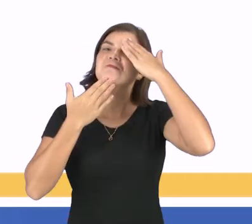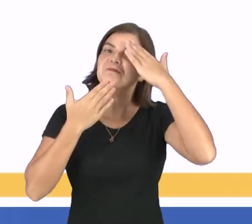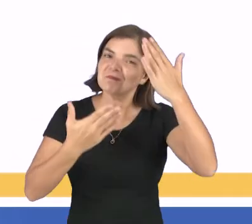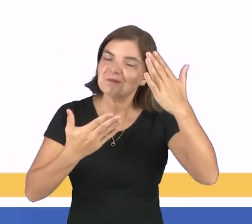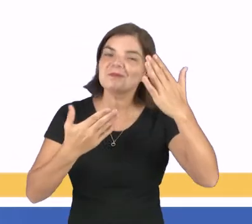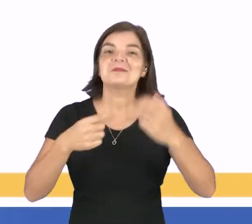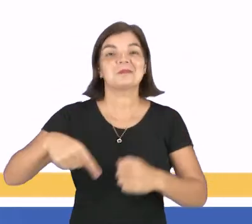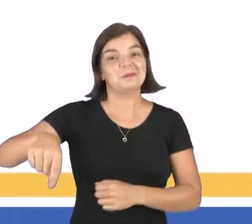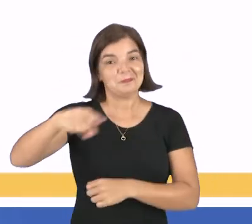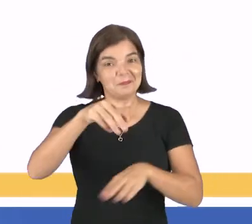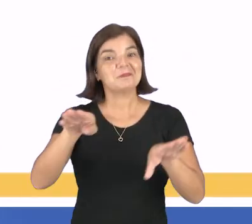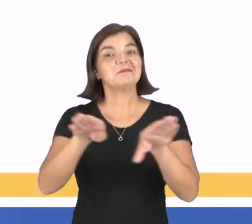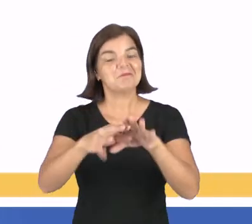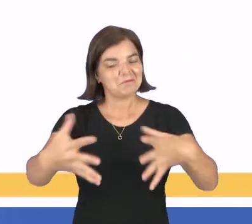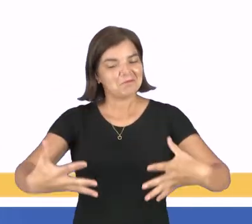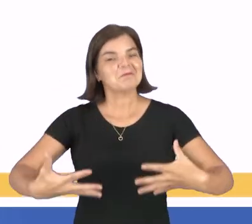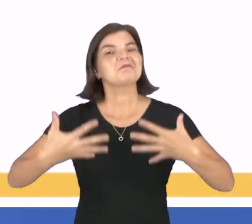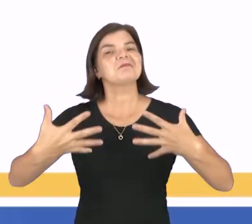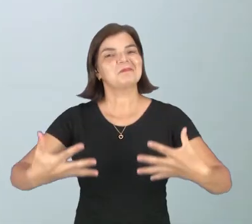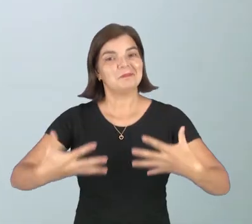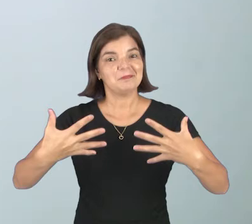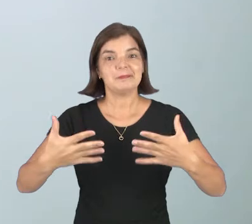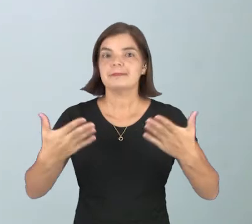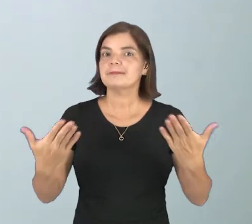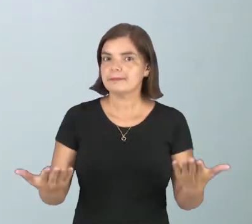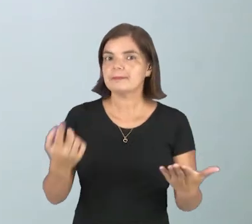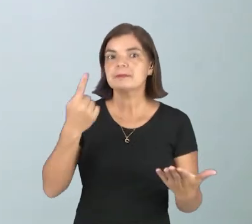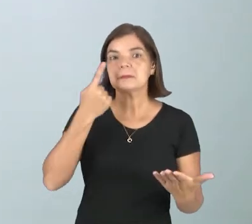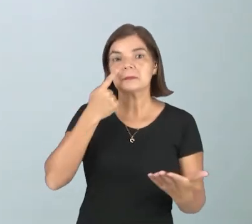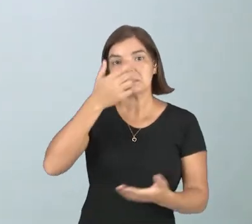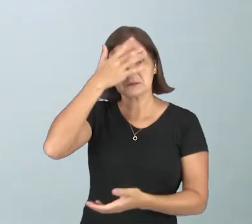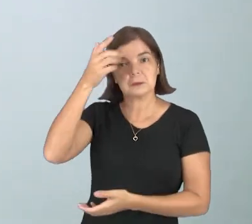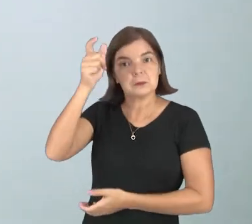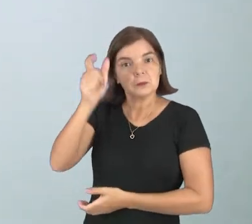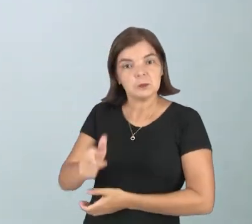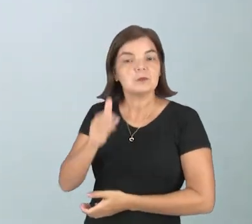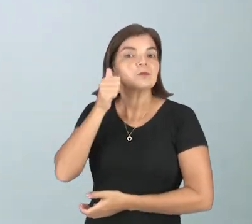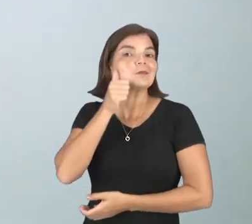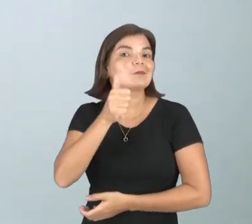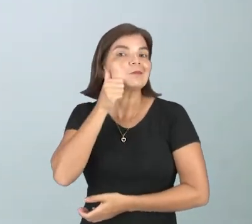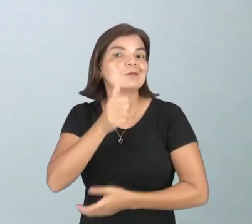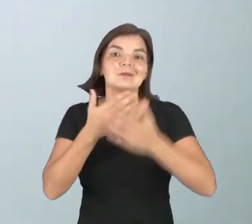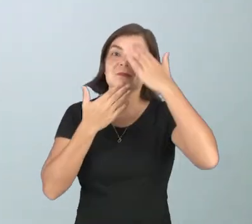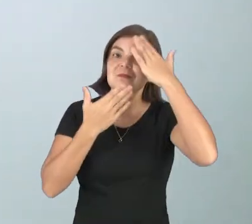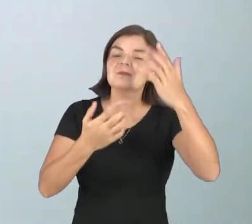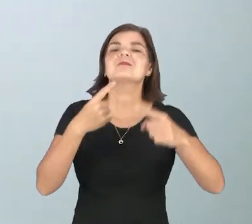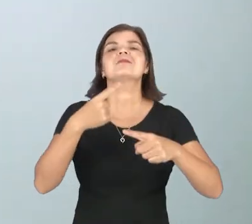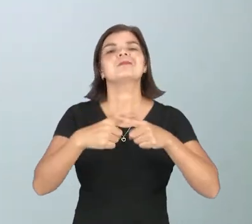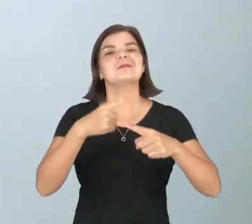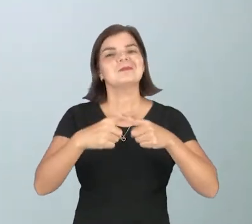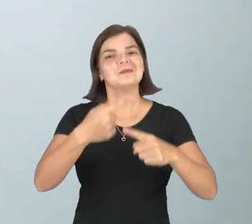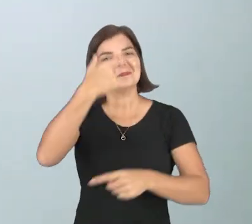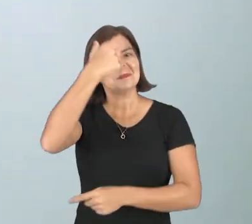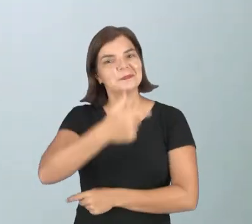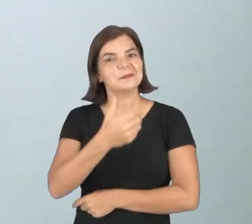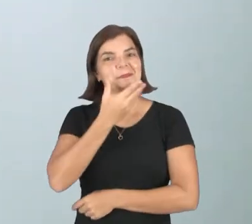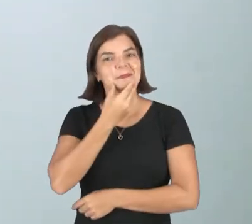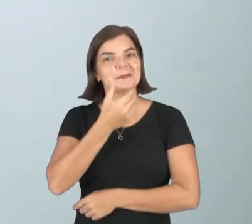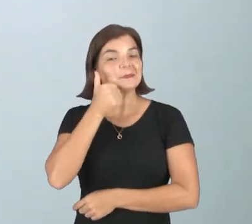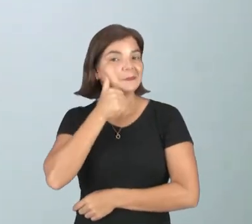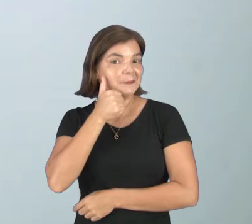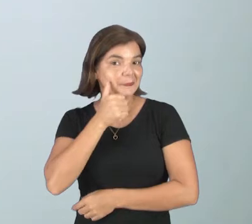obrigada, vocês também me motivaram. Então vejam que a personagem ela diz obrigada, porque ela se trata do